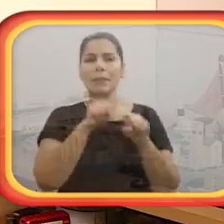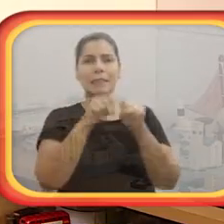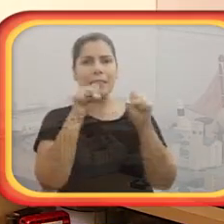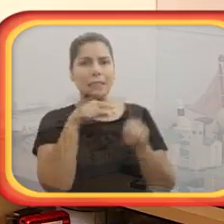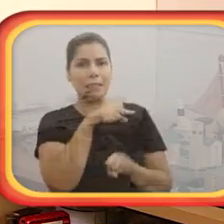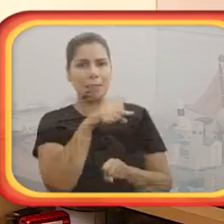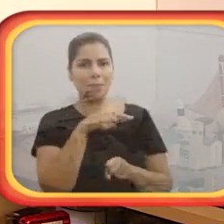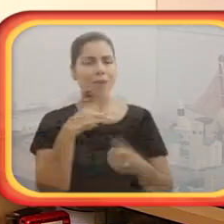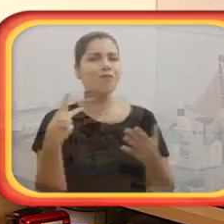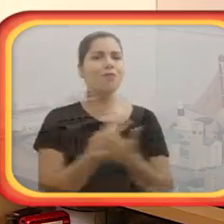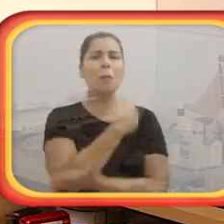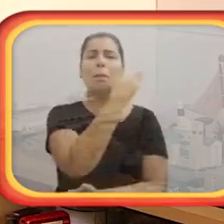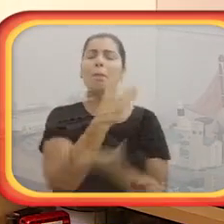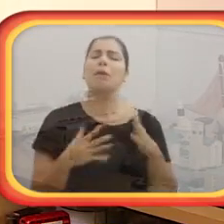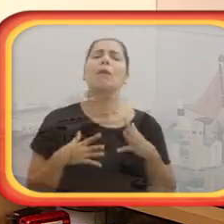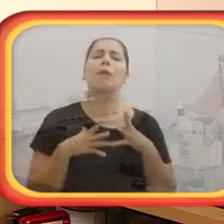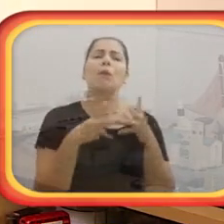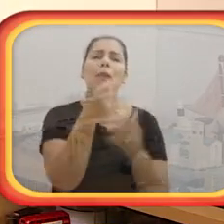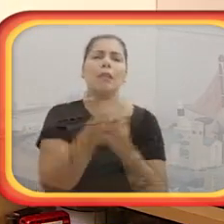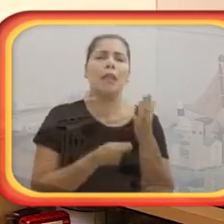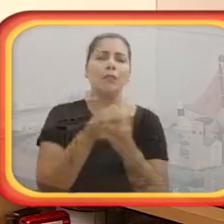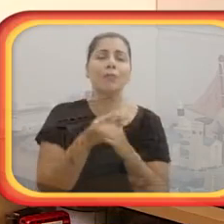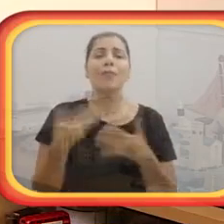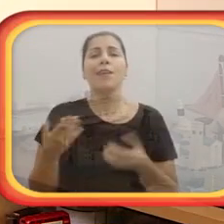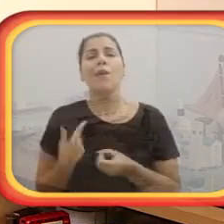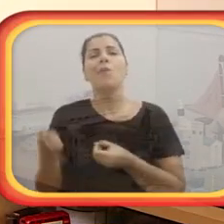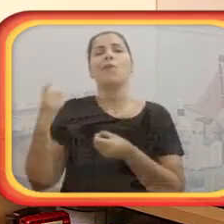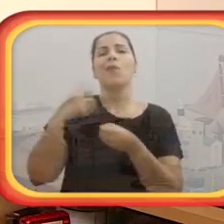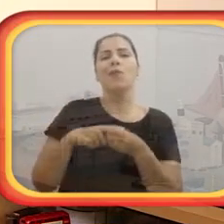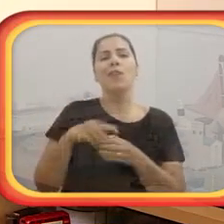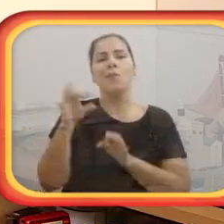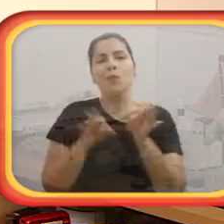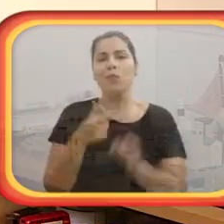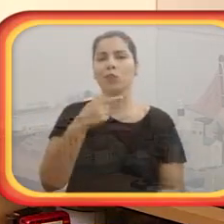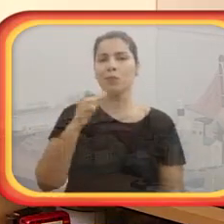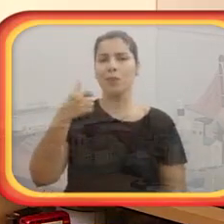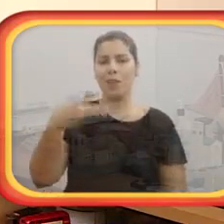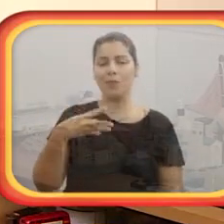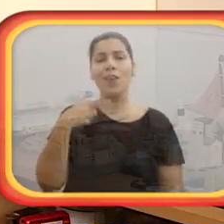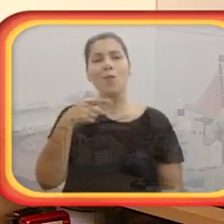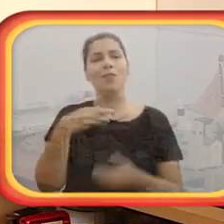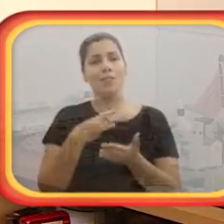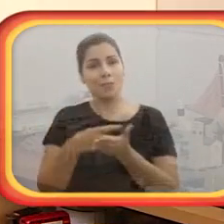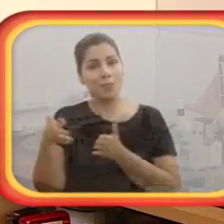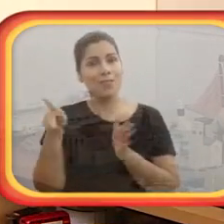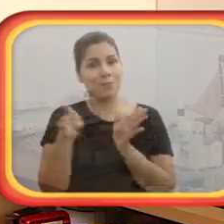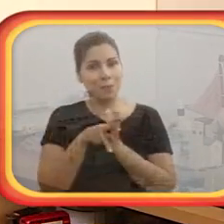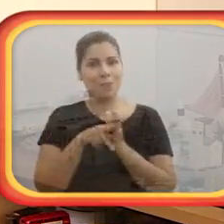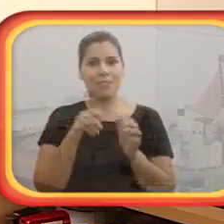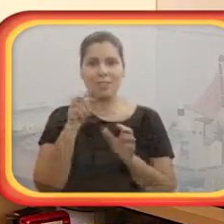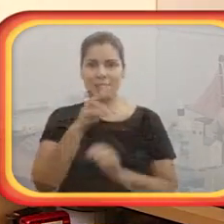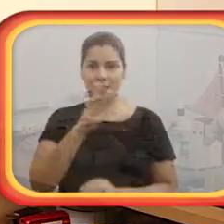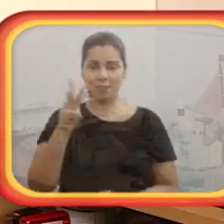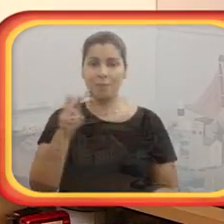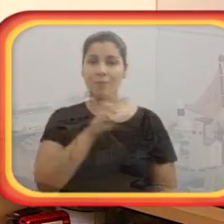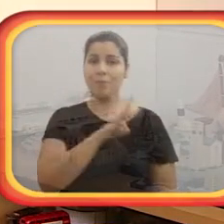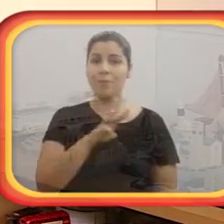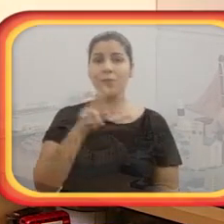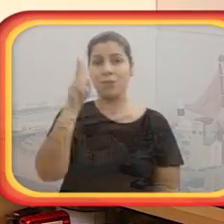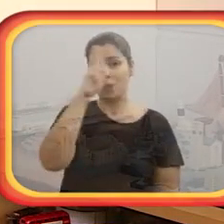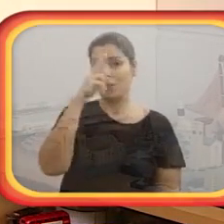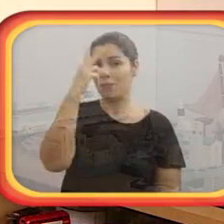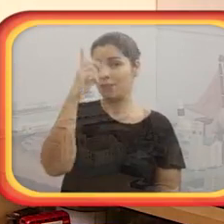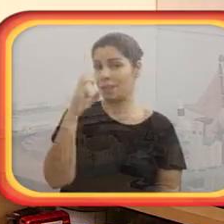anos ficou no site da URES, até que teve um problema no site. Eu perdi todos os textos. Aí eu voltei com o projeto em